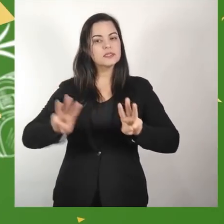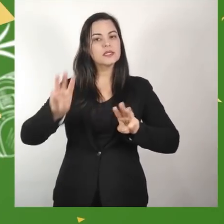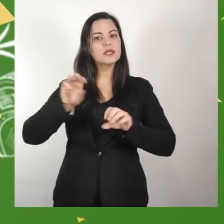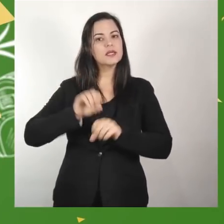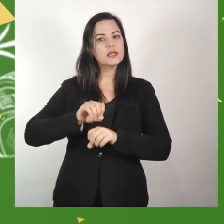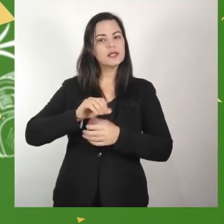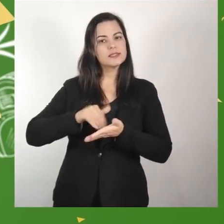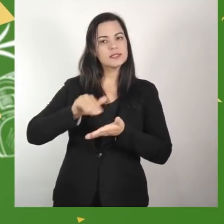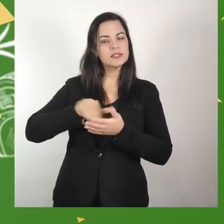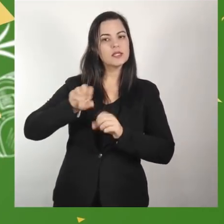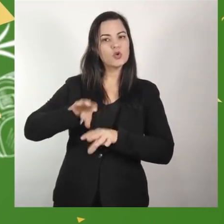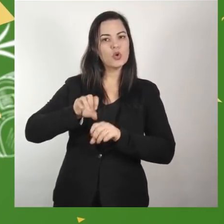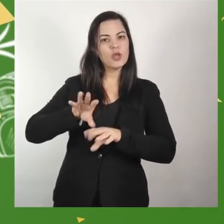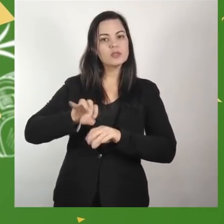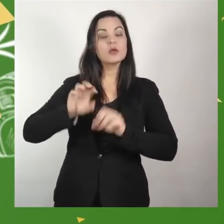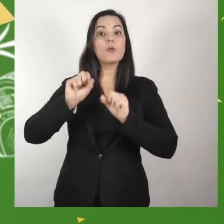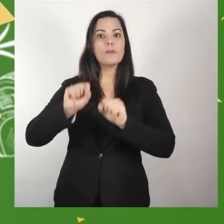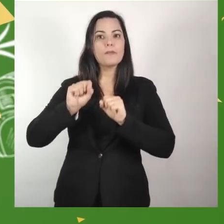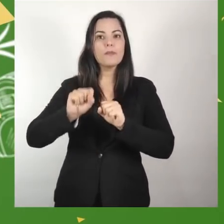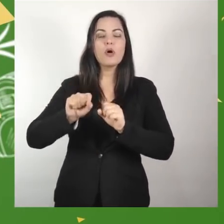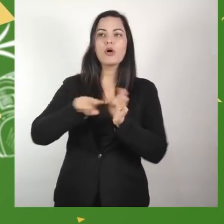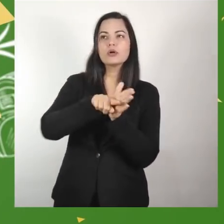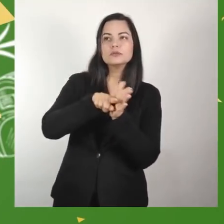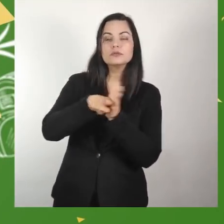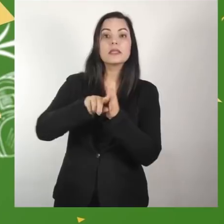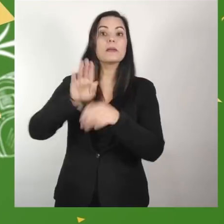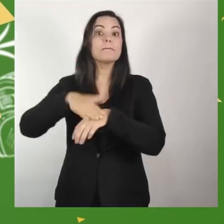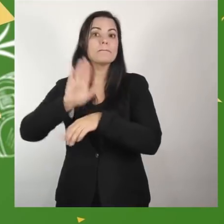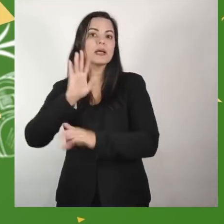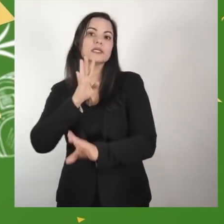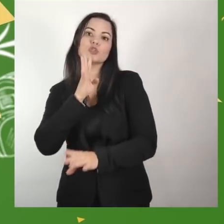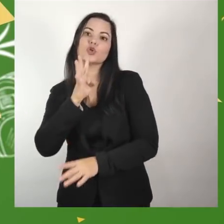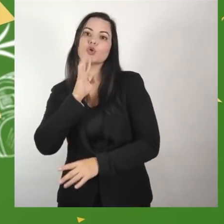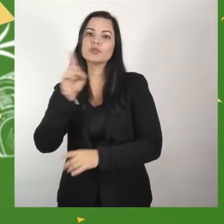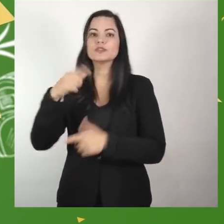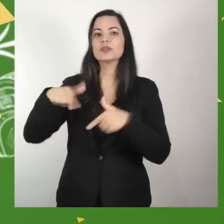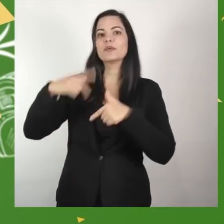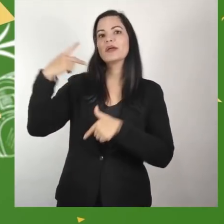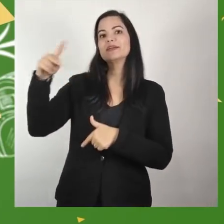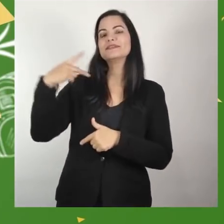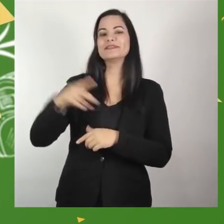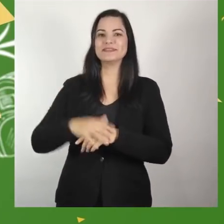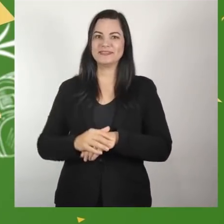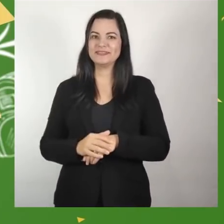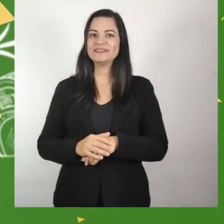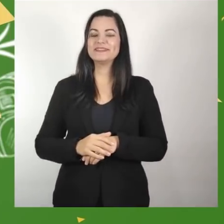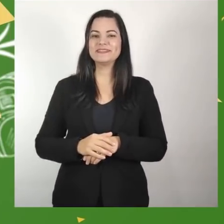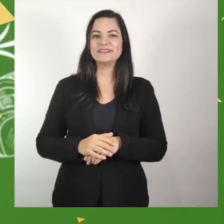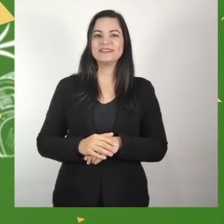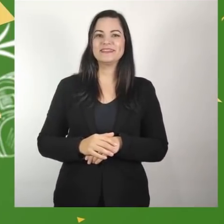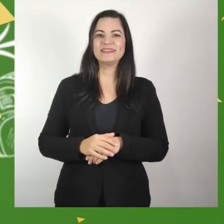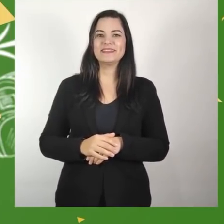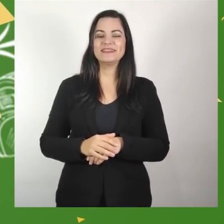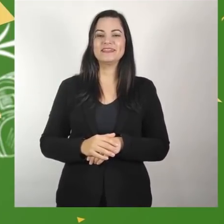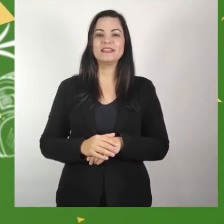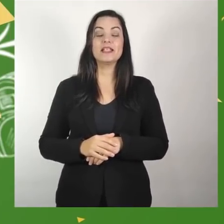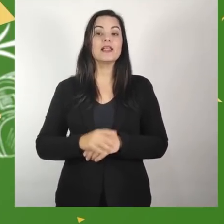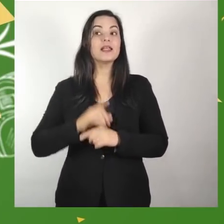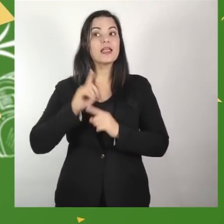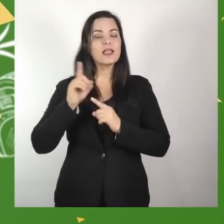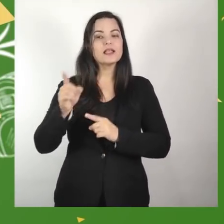no Portal da Educação, e aí vocês podem pesquisar e descobrir um pouquinho mais sobre o trabalho que ele